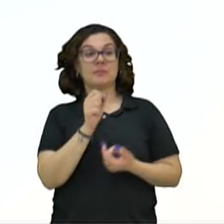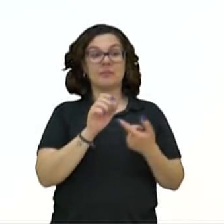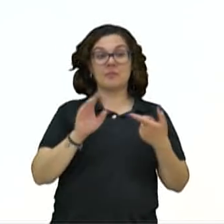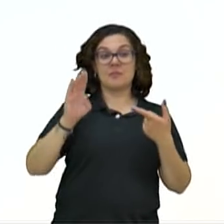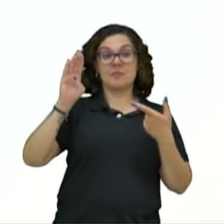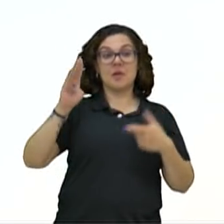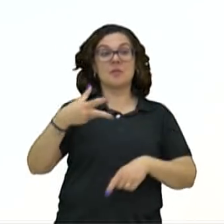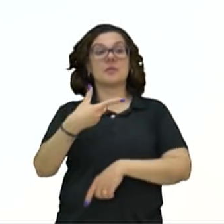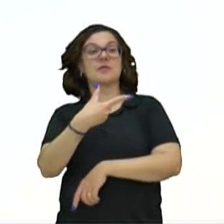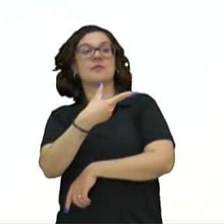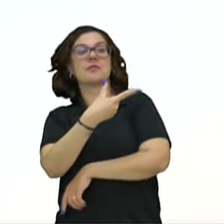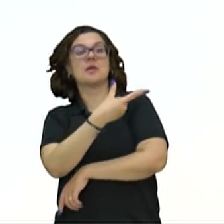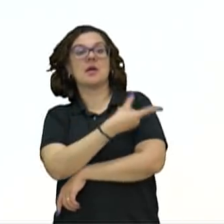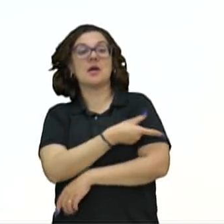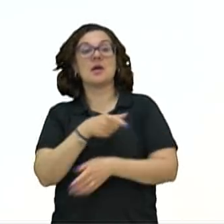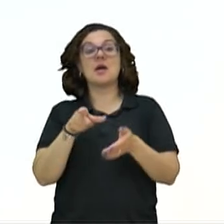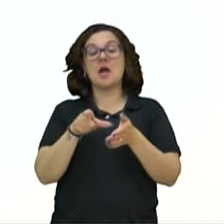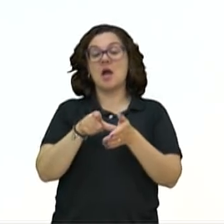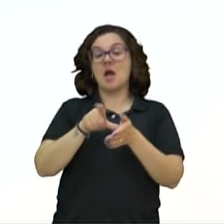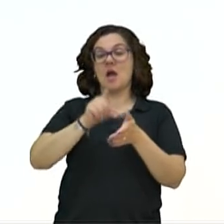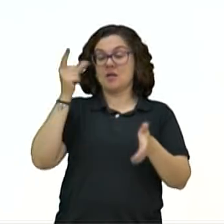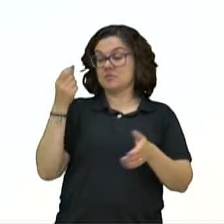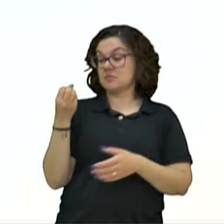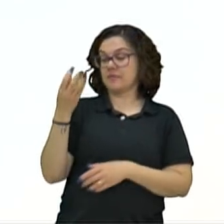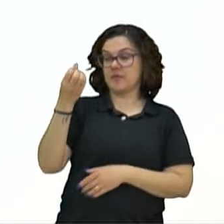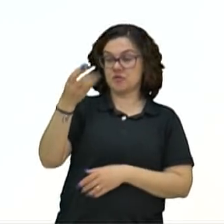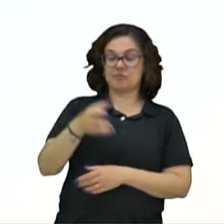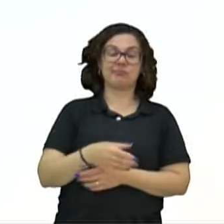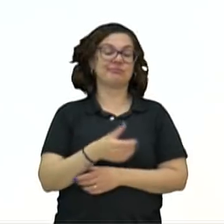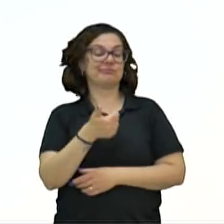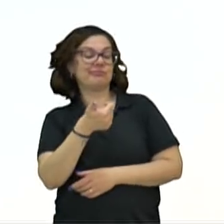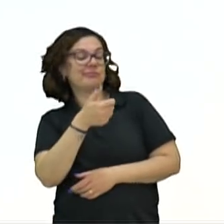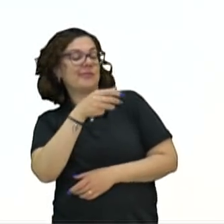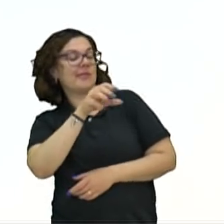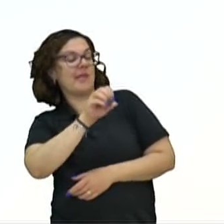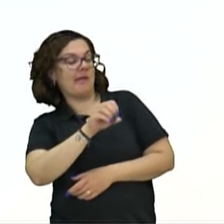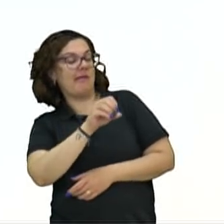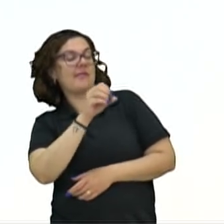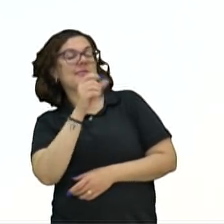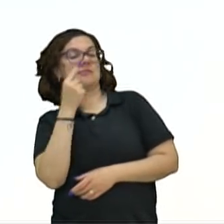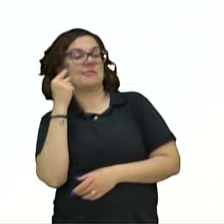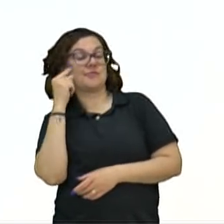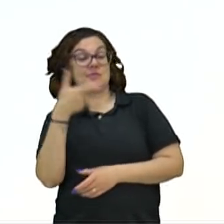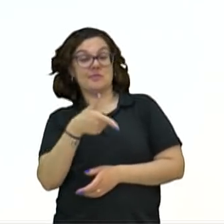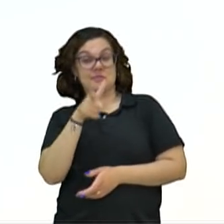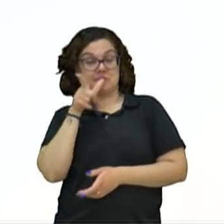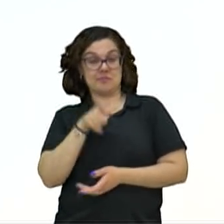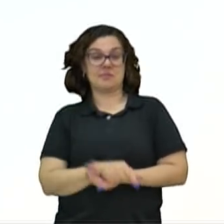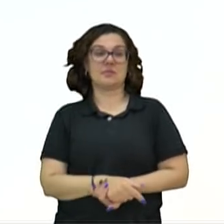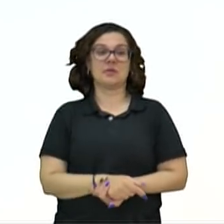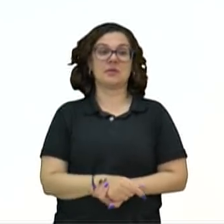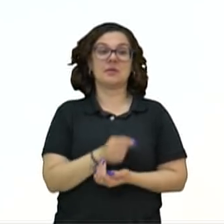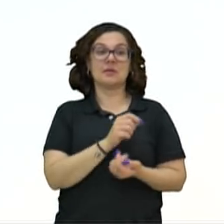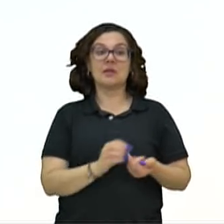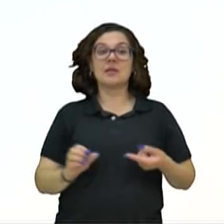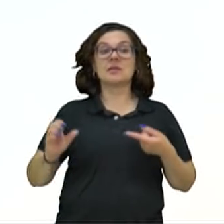B, tome vacina antes da viagem, tipo de 10 a 30 dias antes? Na C,